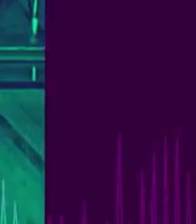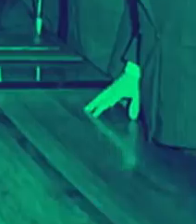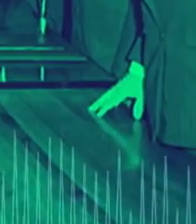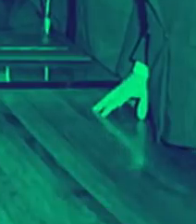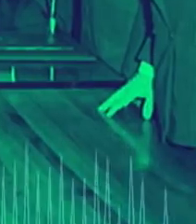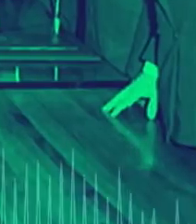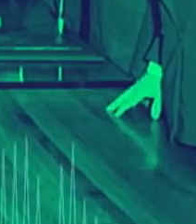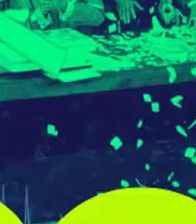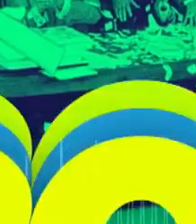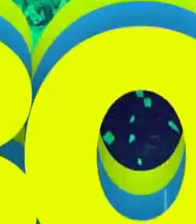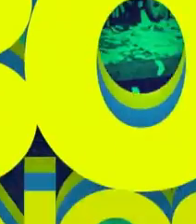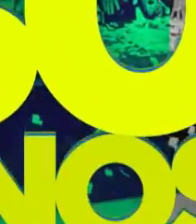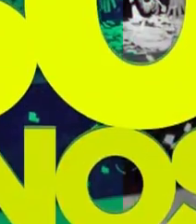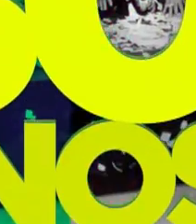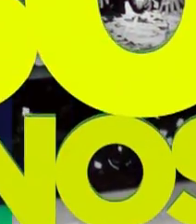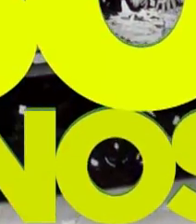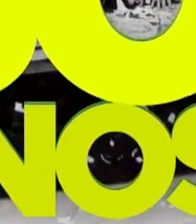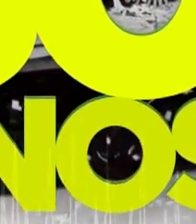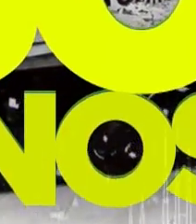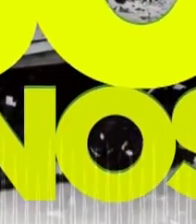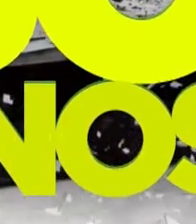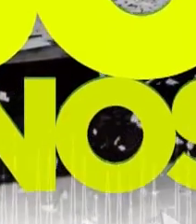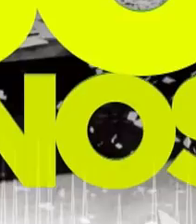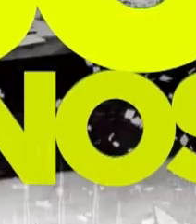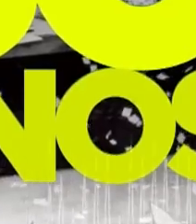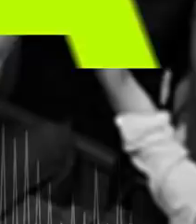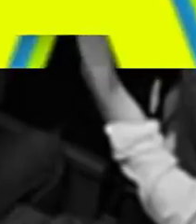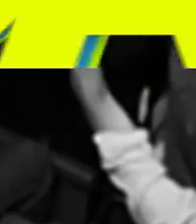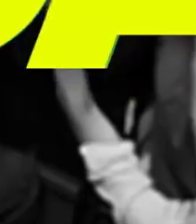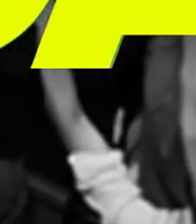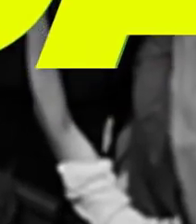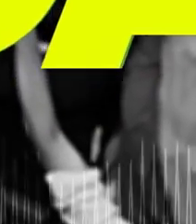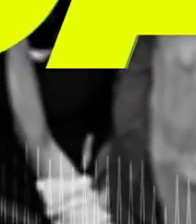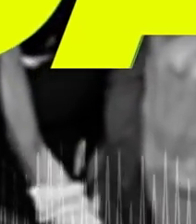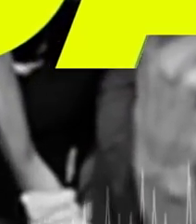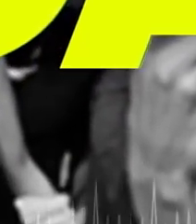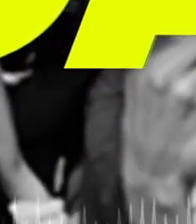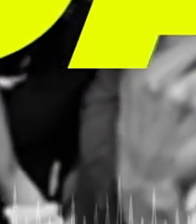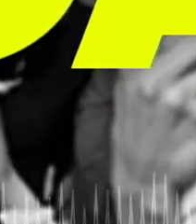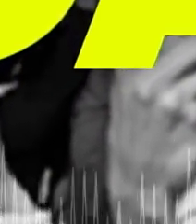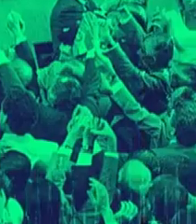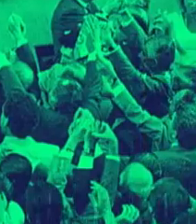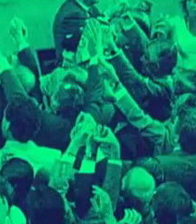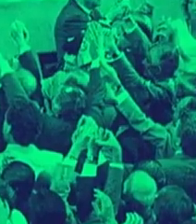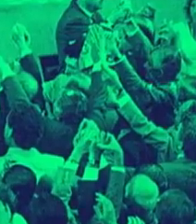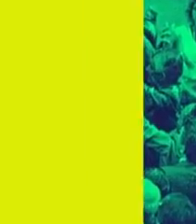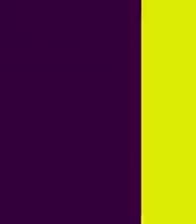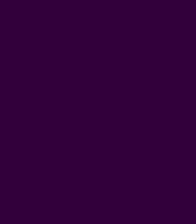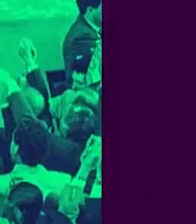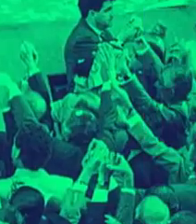Que a promulgação seja nosso grito. Mudar para vencer. Muda, Brasil!